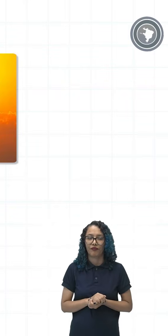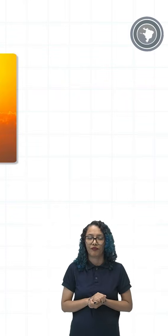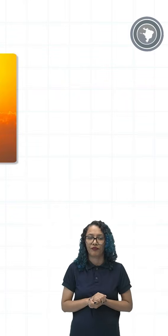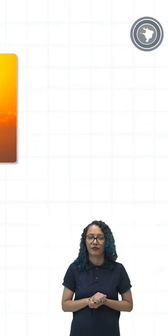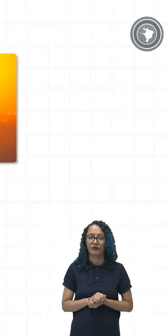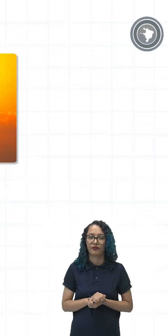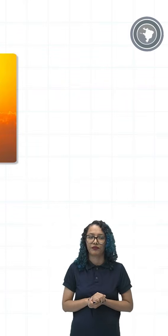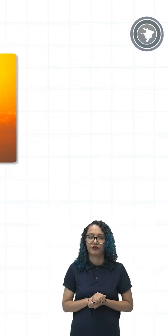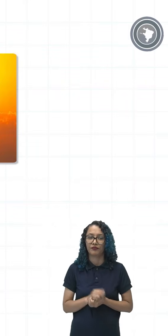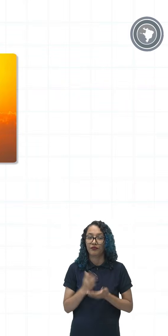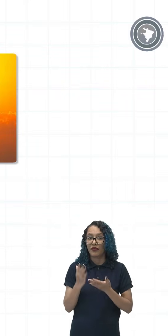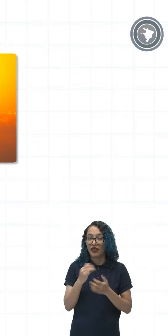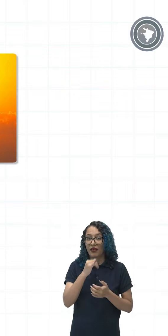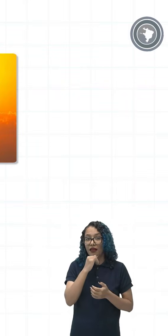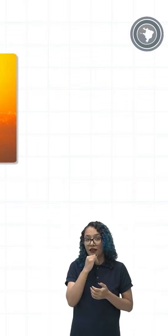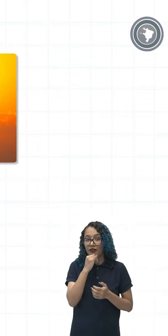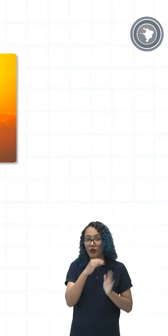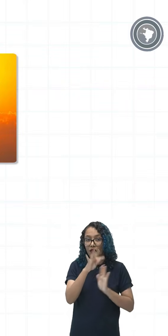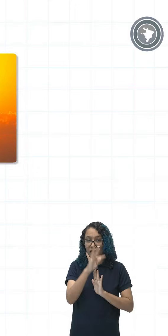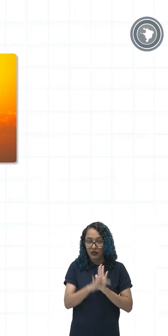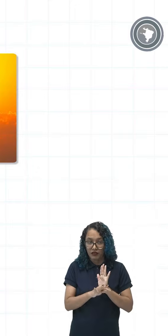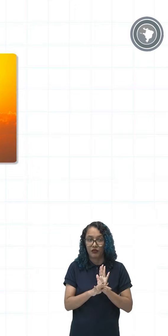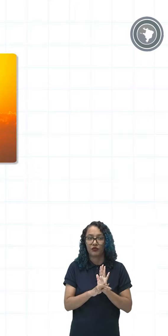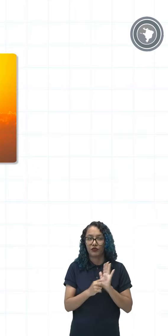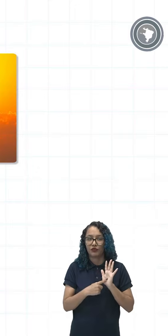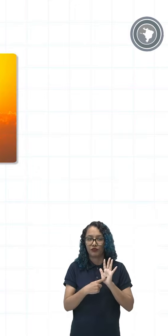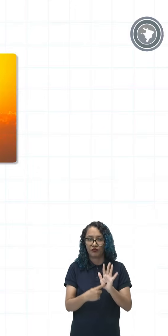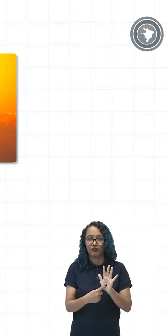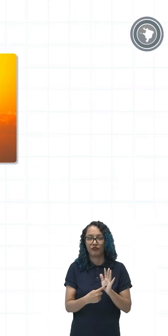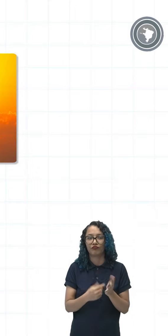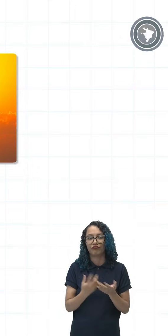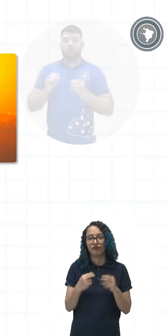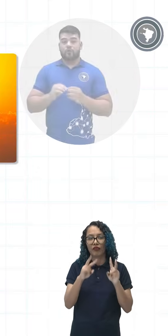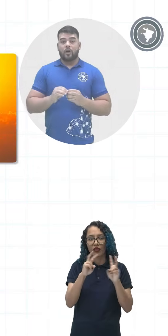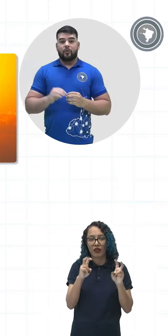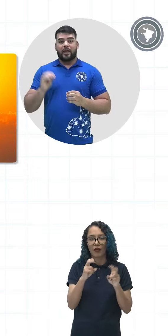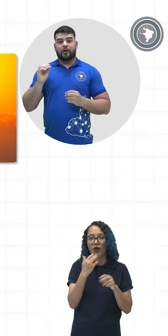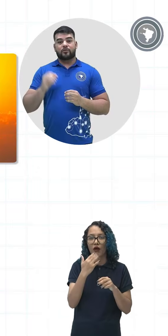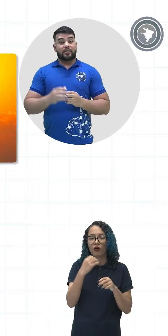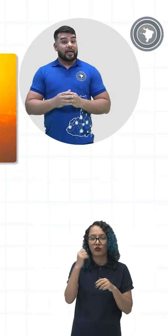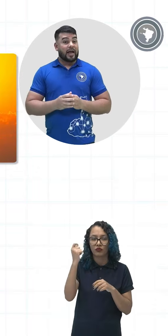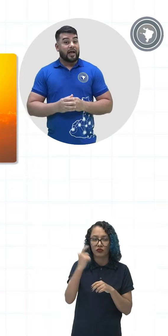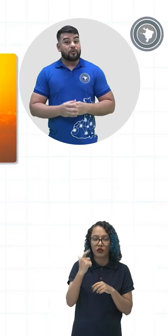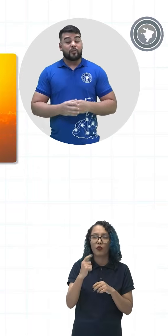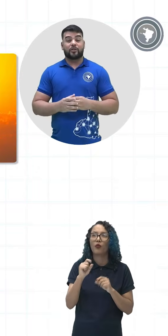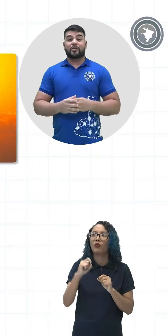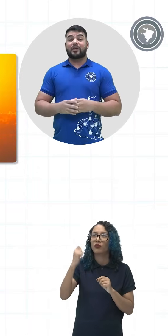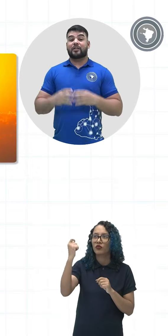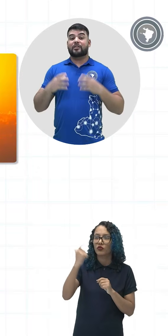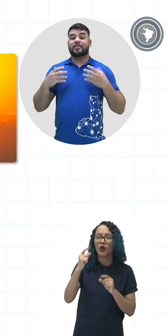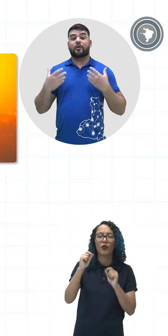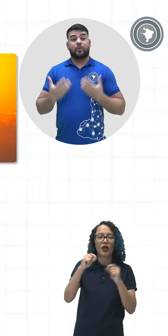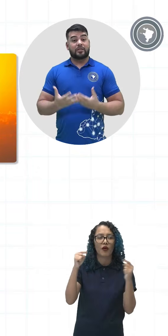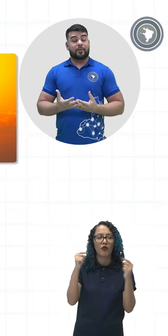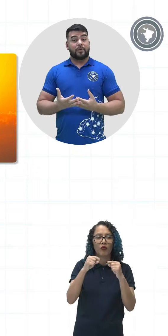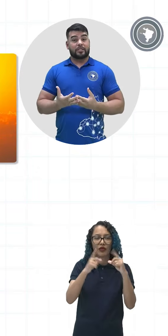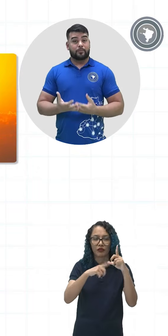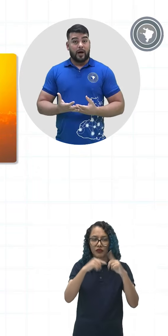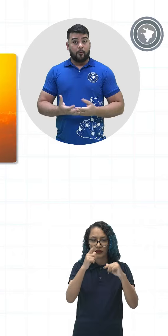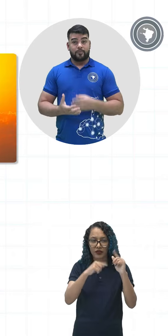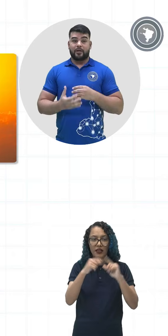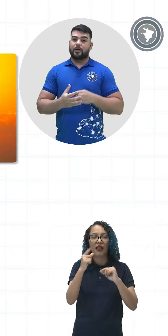vocês. Um exemplo de texto expositivo. Cor do Sol. O Sol é considerado uma estrela de